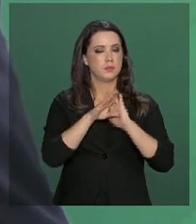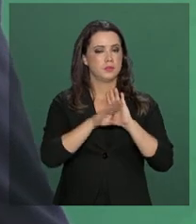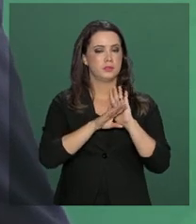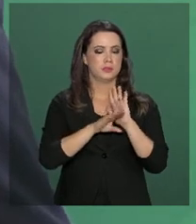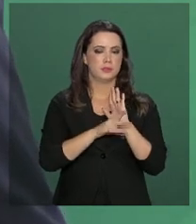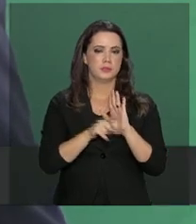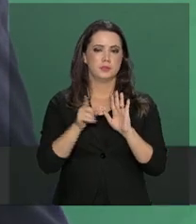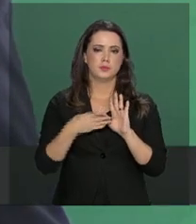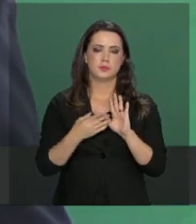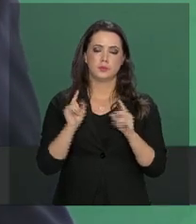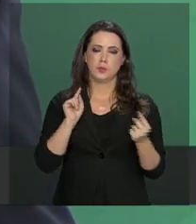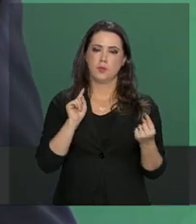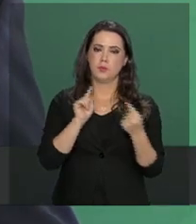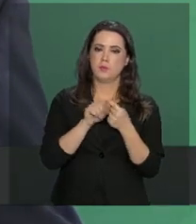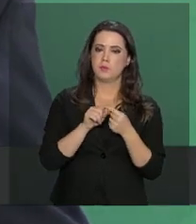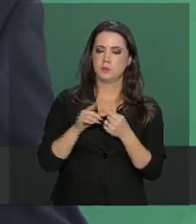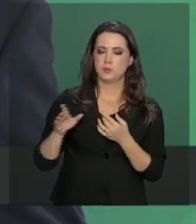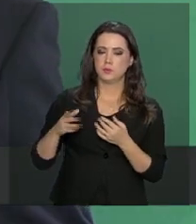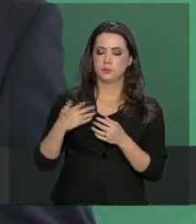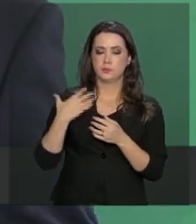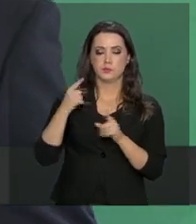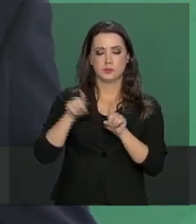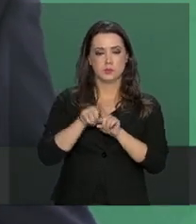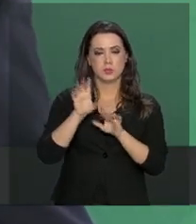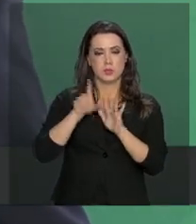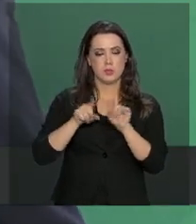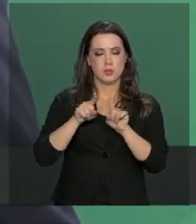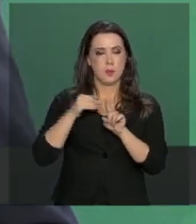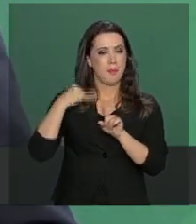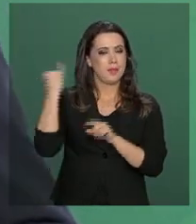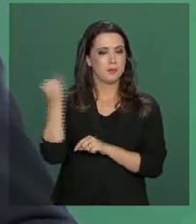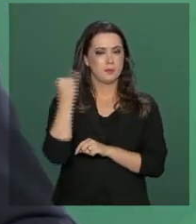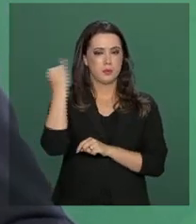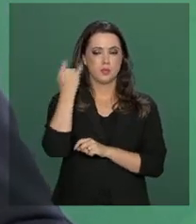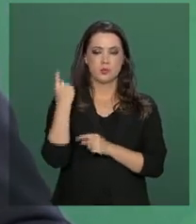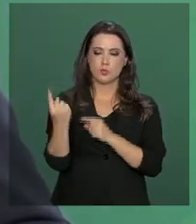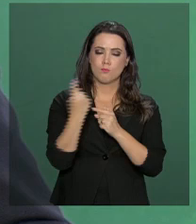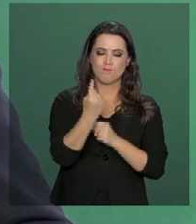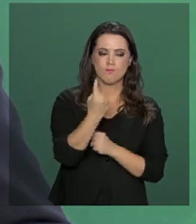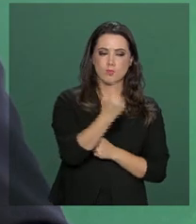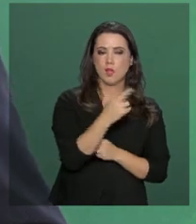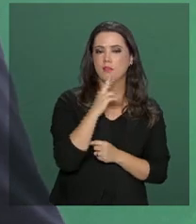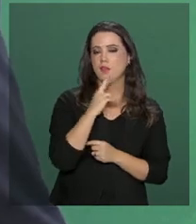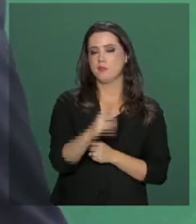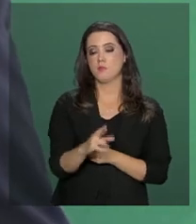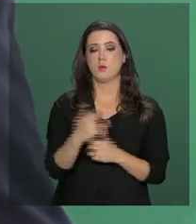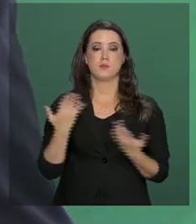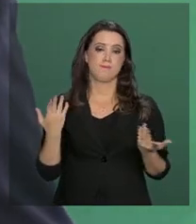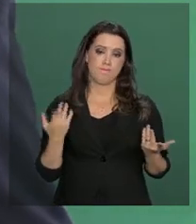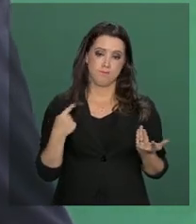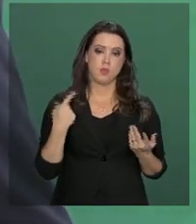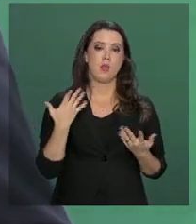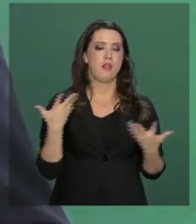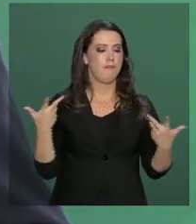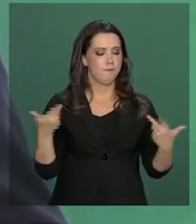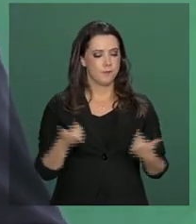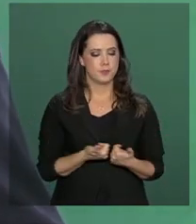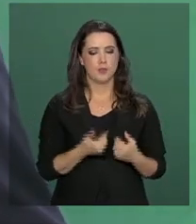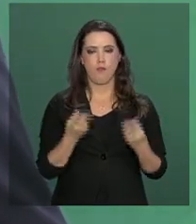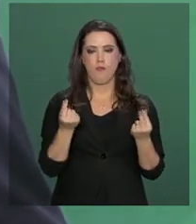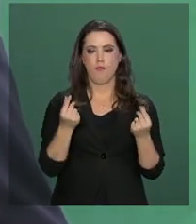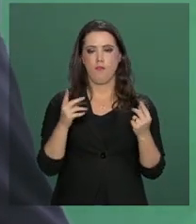foi direcionado para extrair o potencial máximo de cada solução alta eficiência e